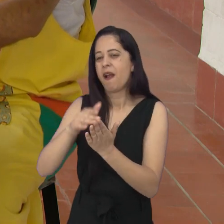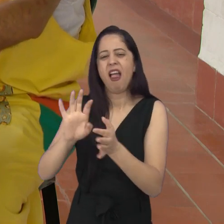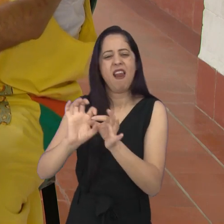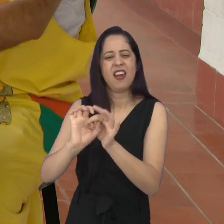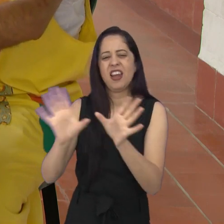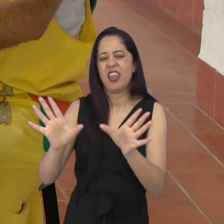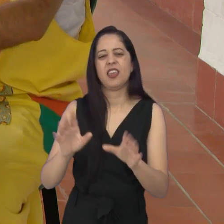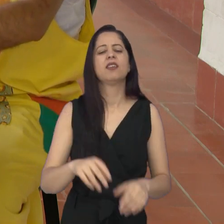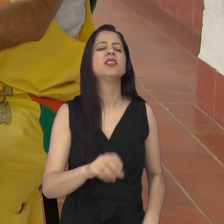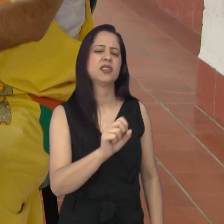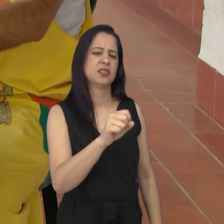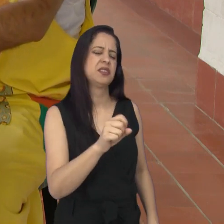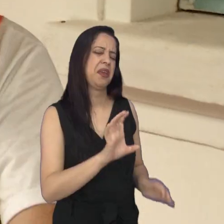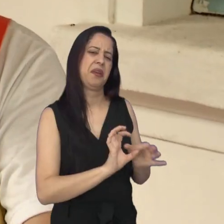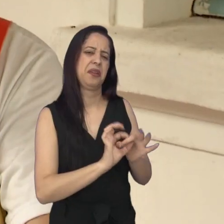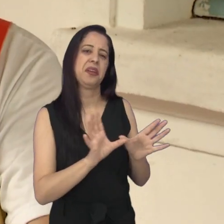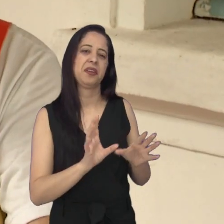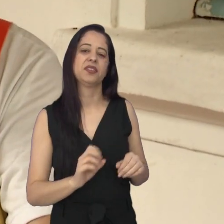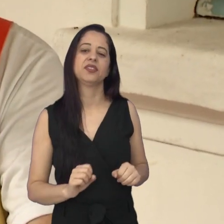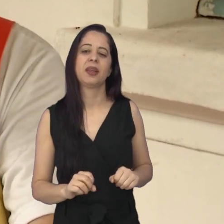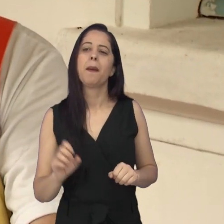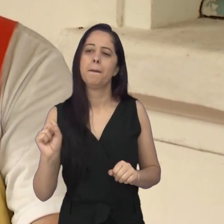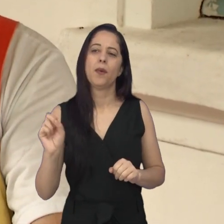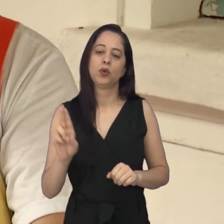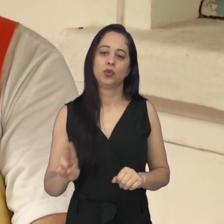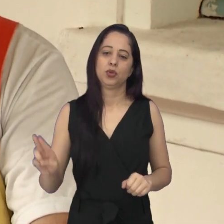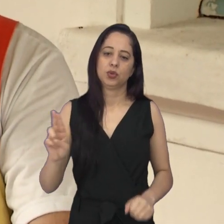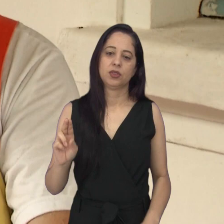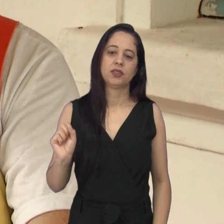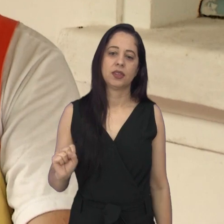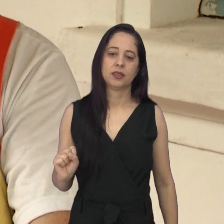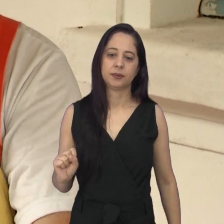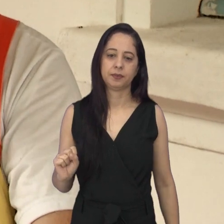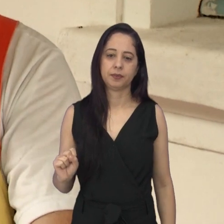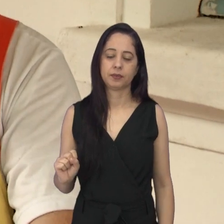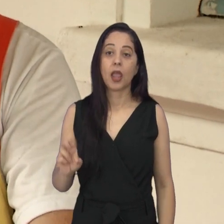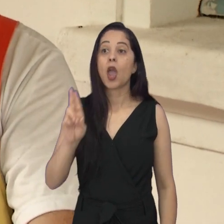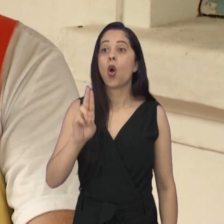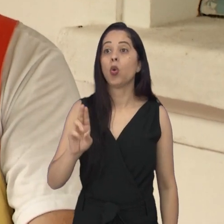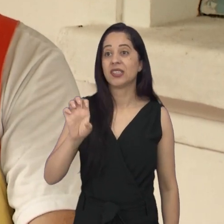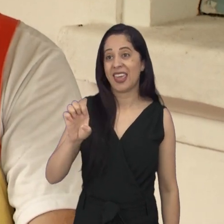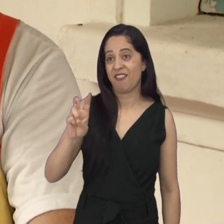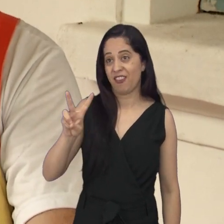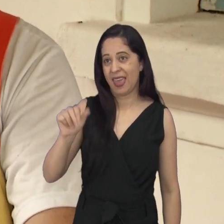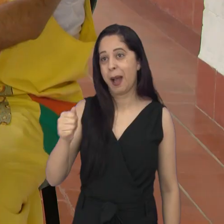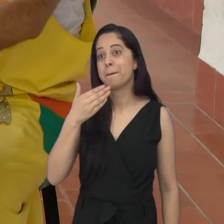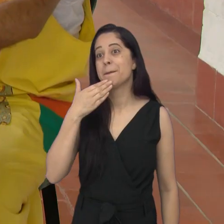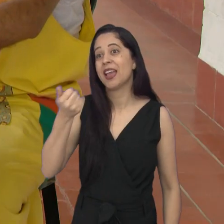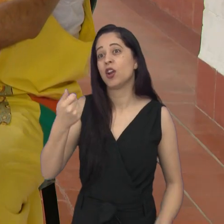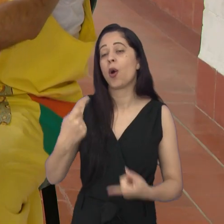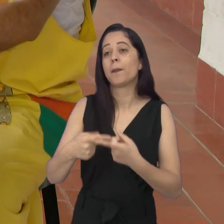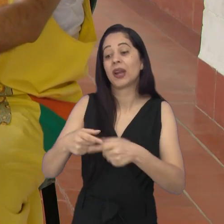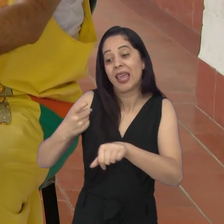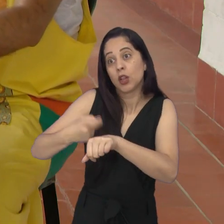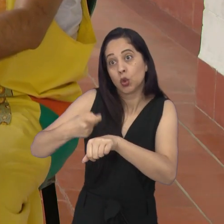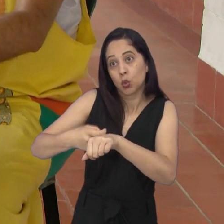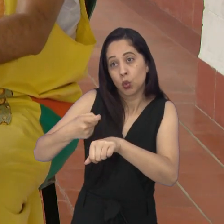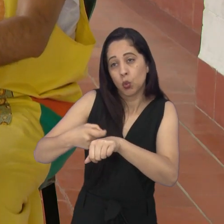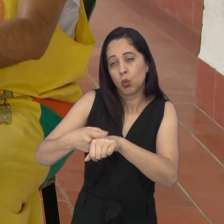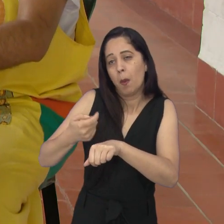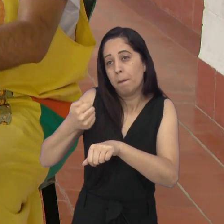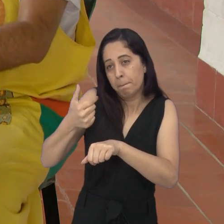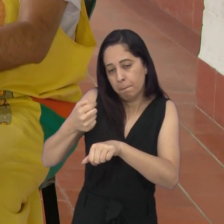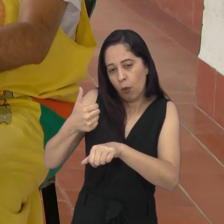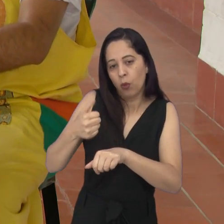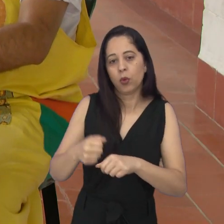que quiser. O que você tiver em casa. O que tiver em casa pode fazer. A gente usa o EVA porque ele é mais firme. Então, o primeiro